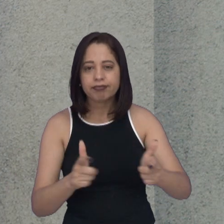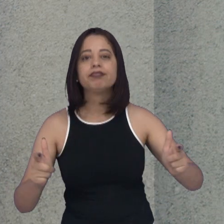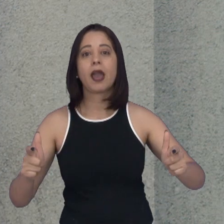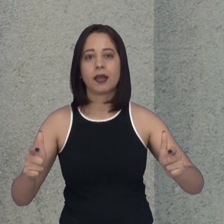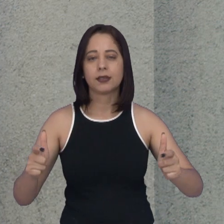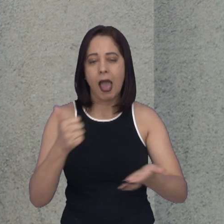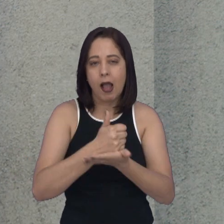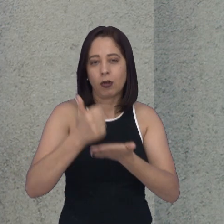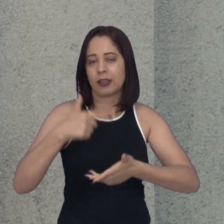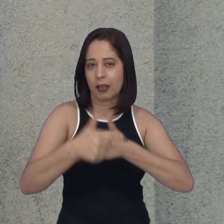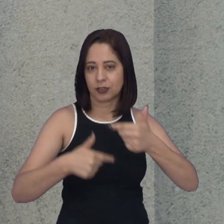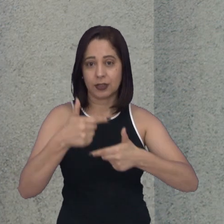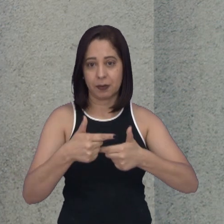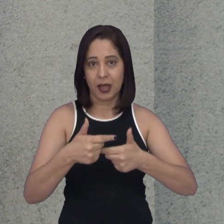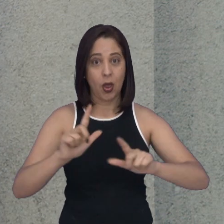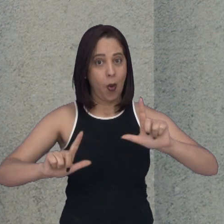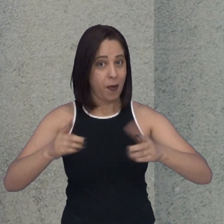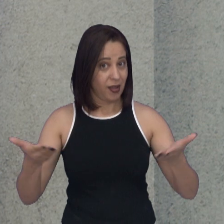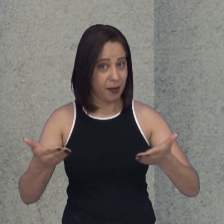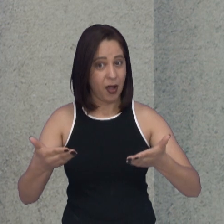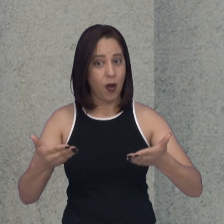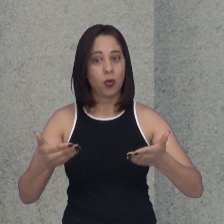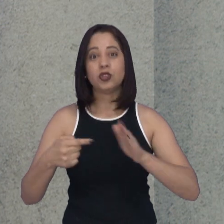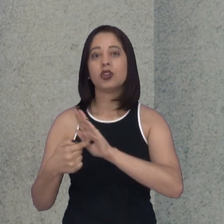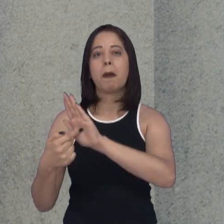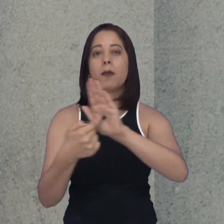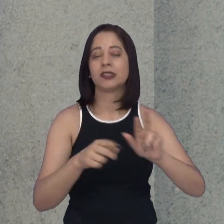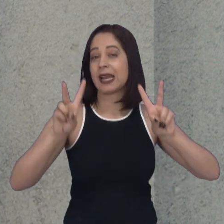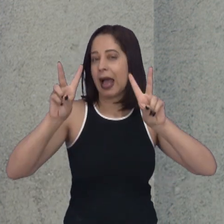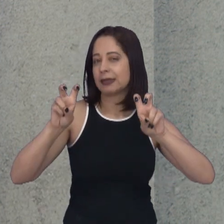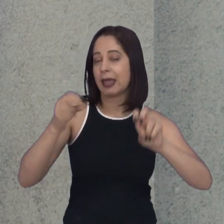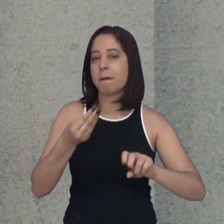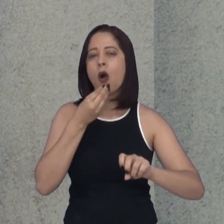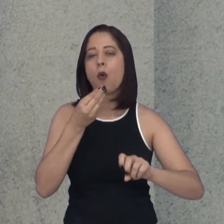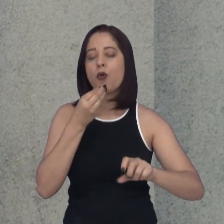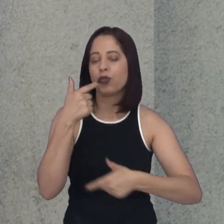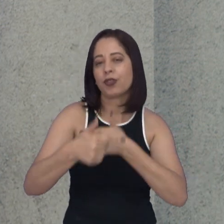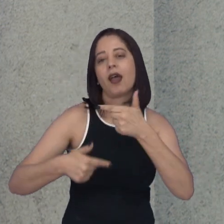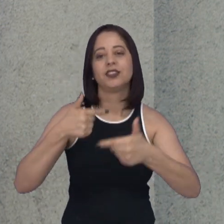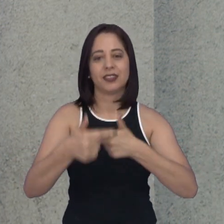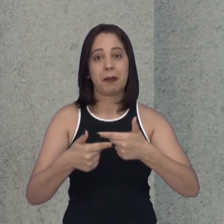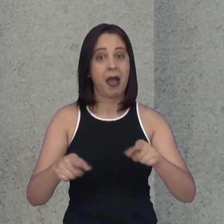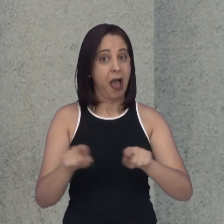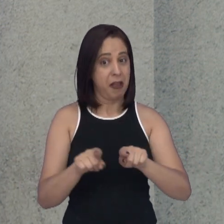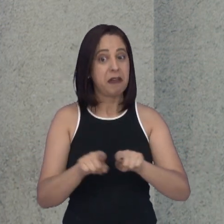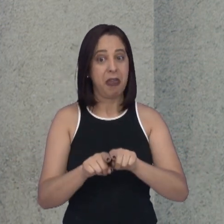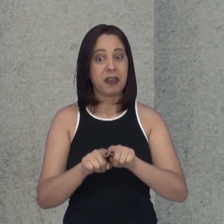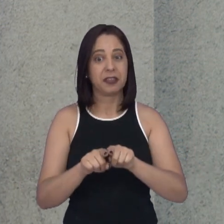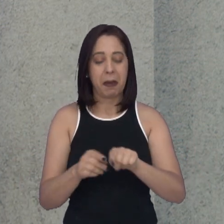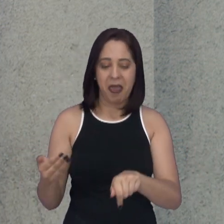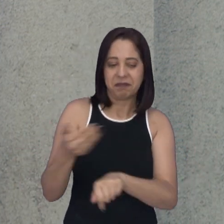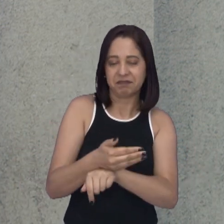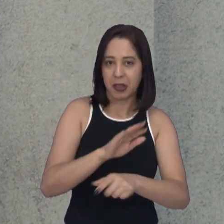gerado empregos. Na edição de hoje, vamos falar sobre todas as oportunidades de trabalho e vantagens de atuar